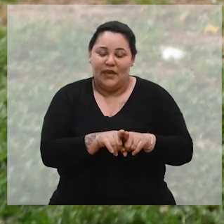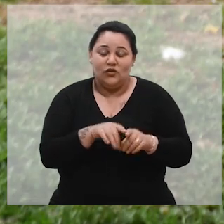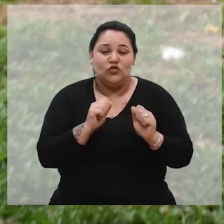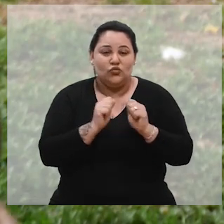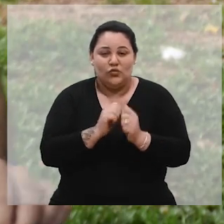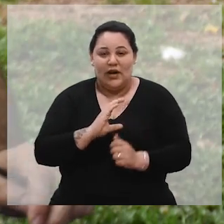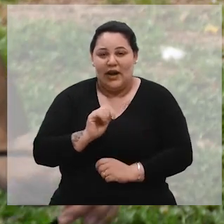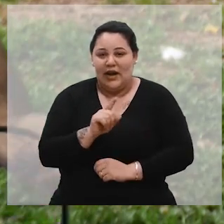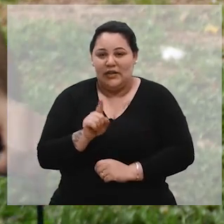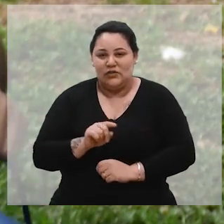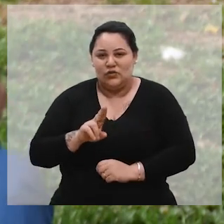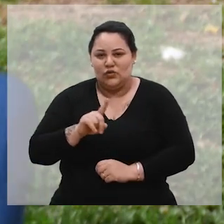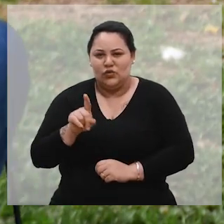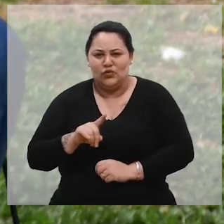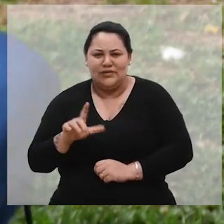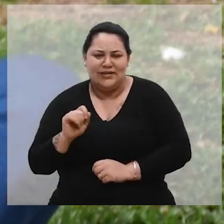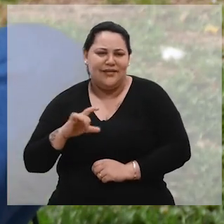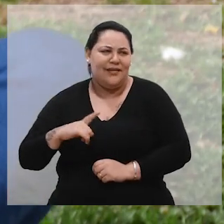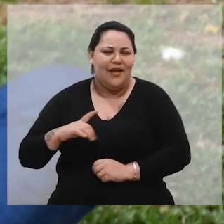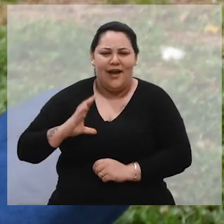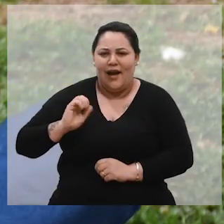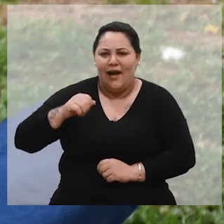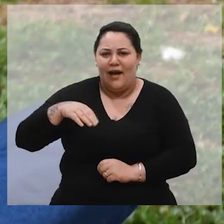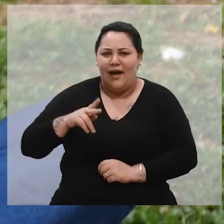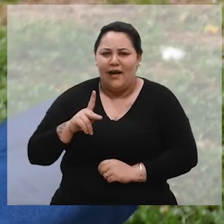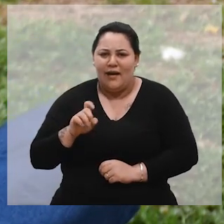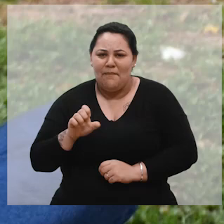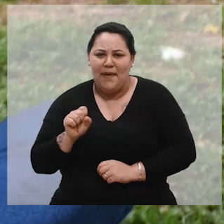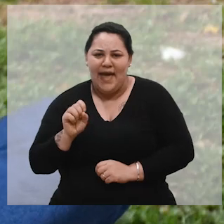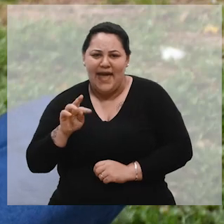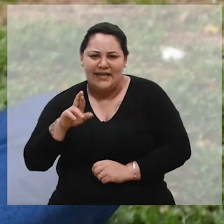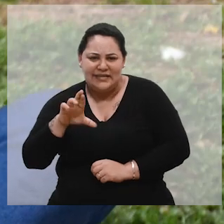Ferreira, Campestre do Tigre, né? Nós temos